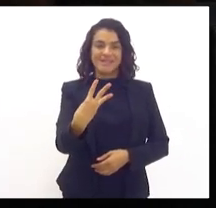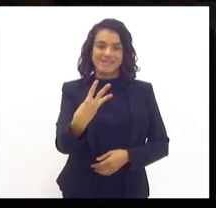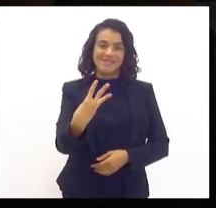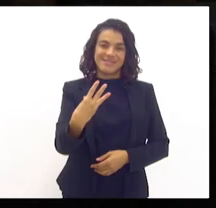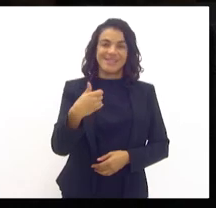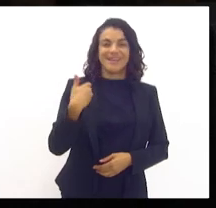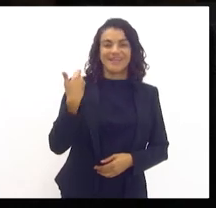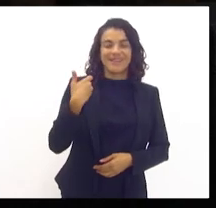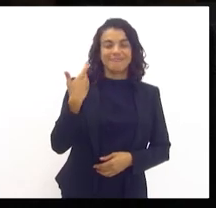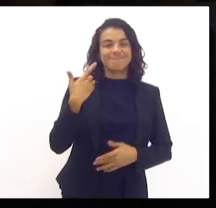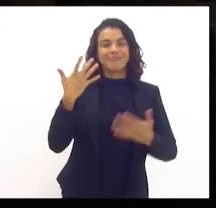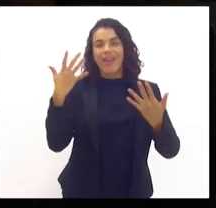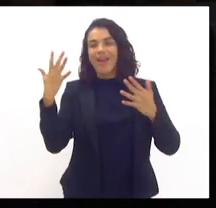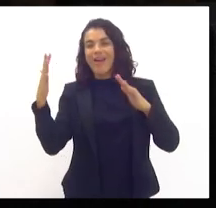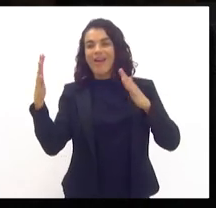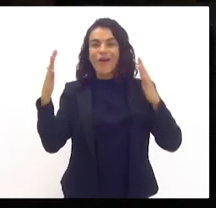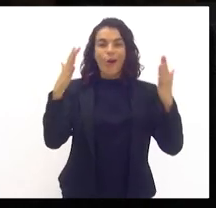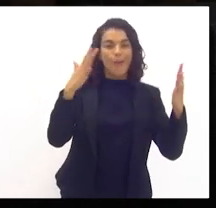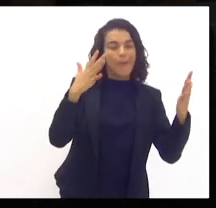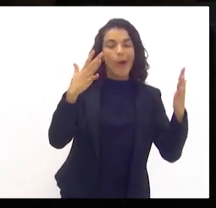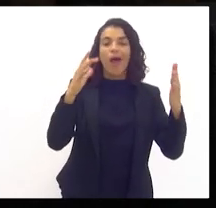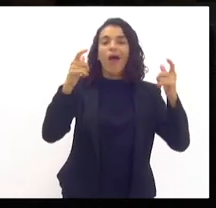resolveu comemorar em seu sítio